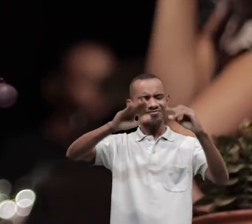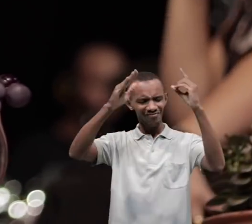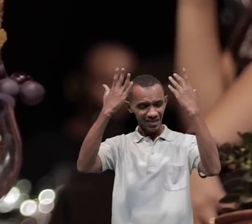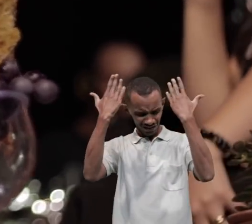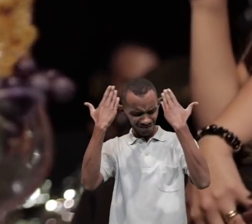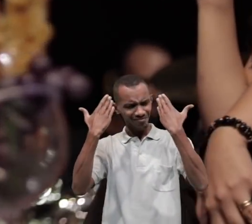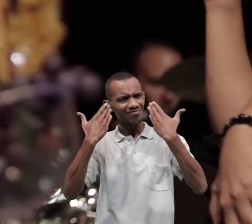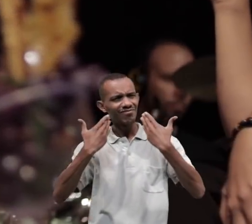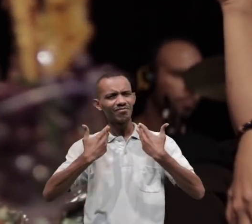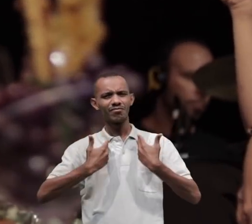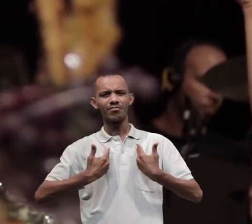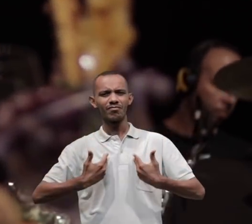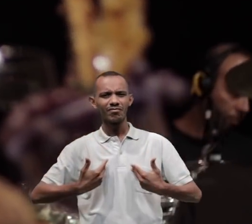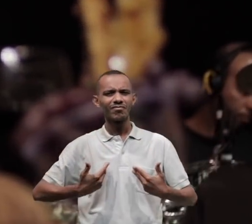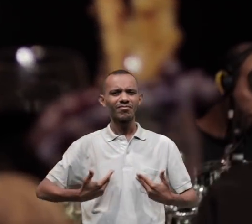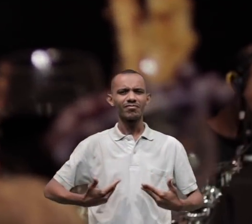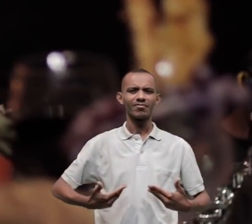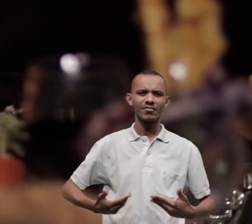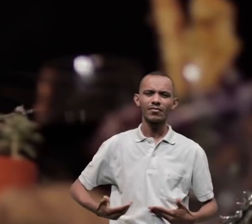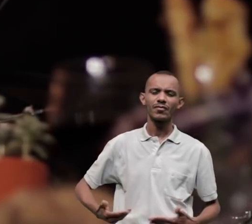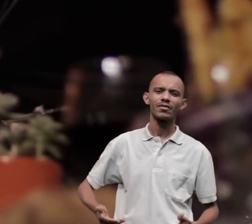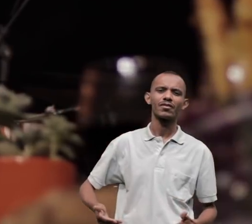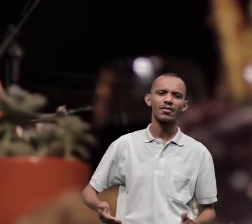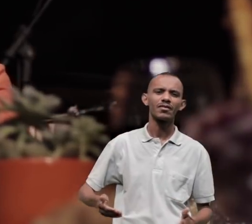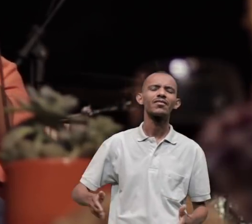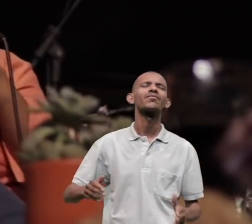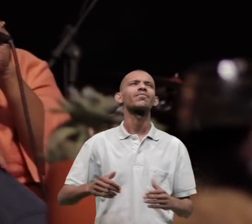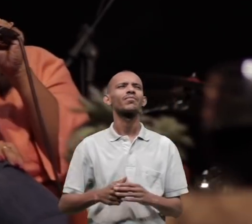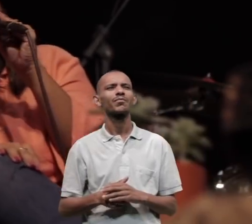adorar. Tudo que há em mim